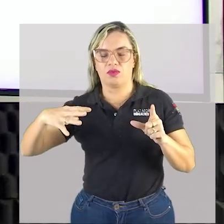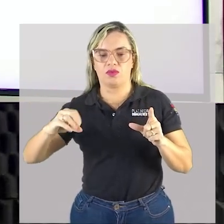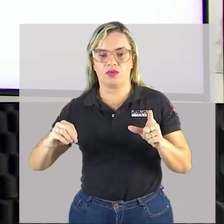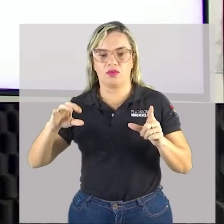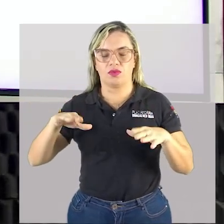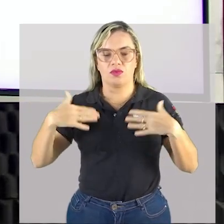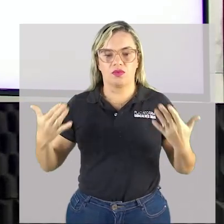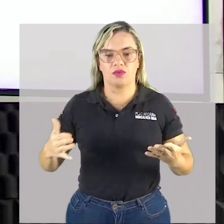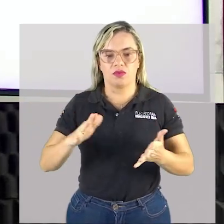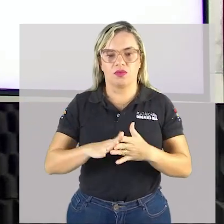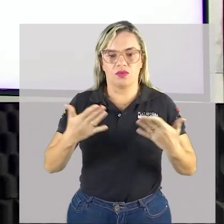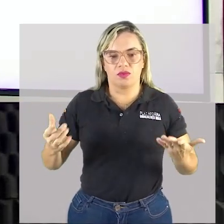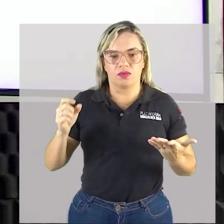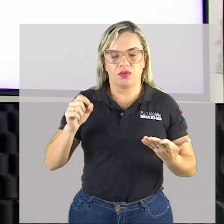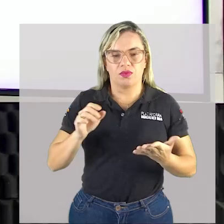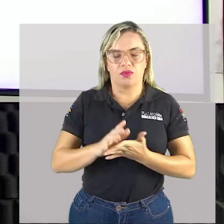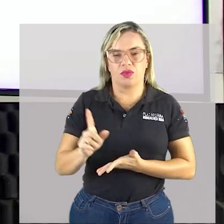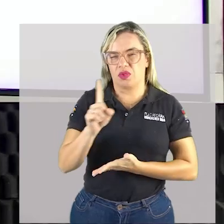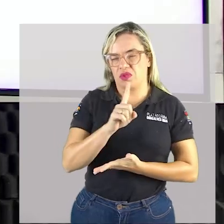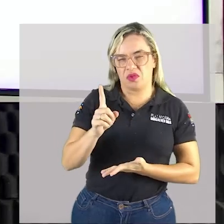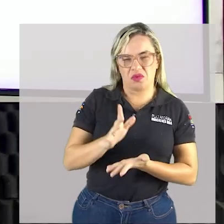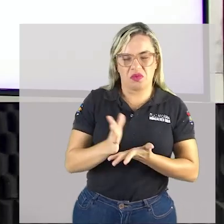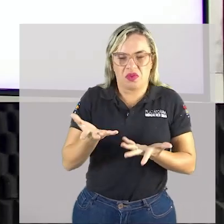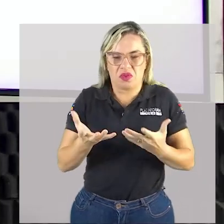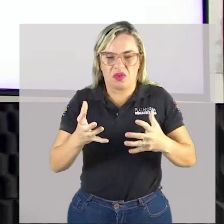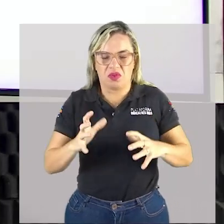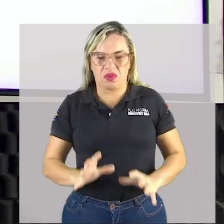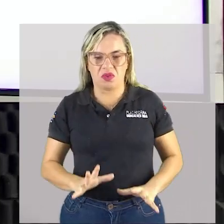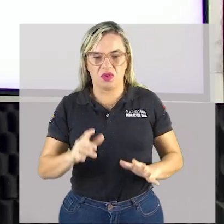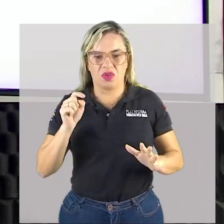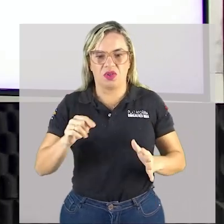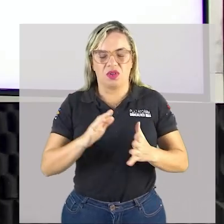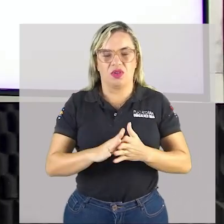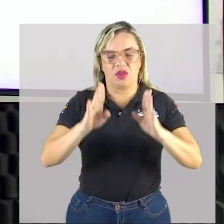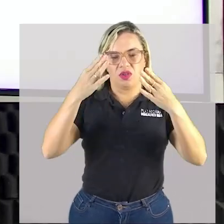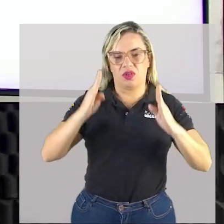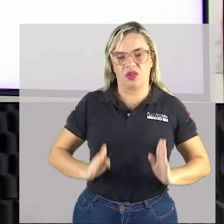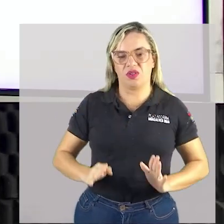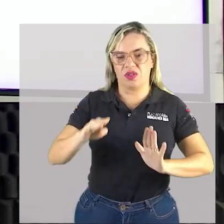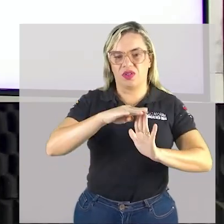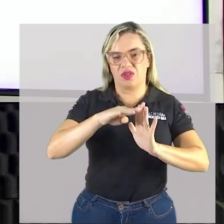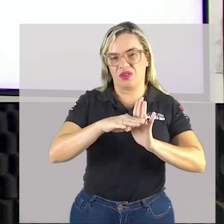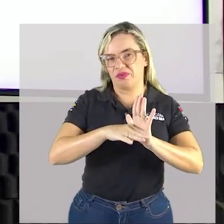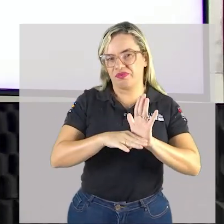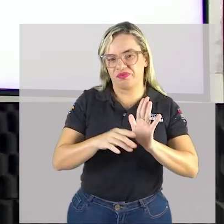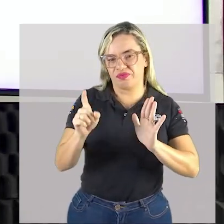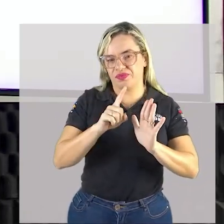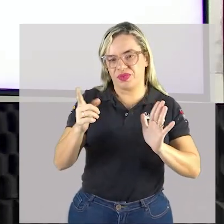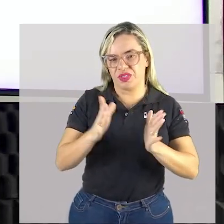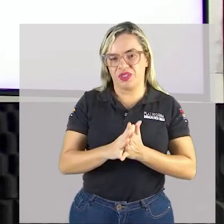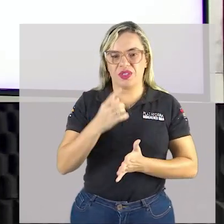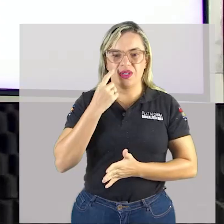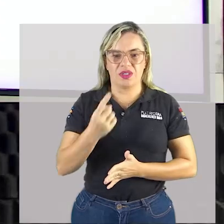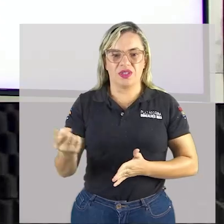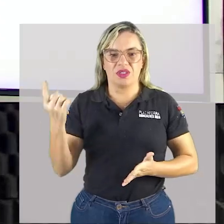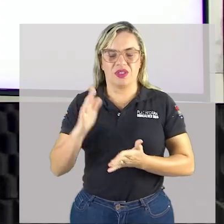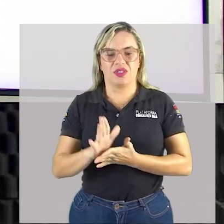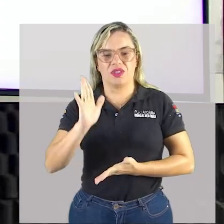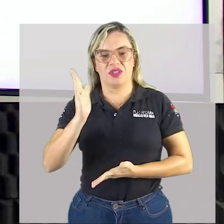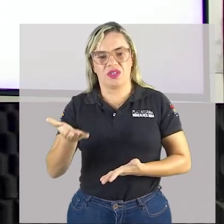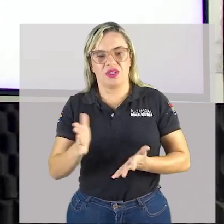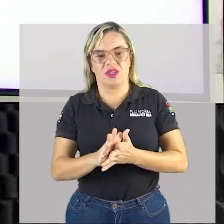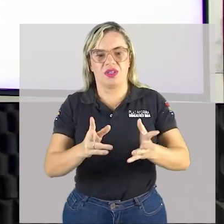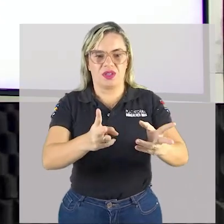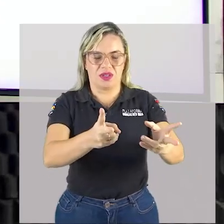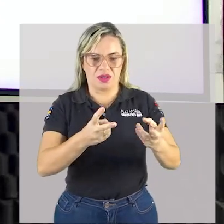Eu nem quis aqui explorar tantas outras alternativas, porque a gente olha e já percebe na cara que não